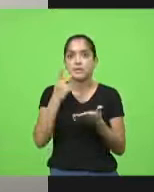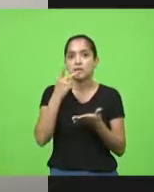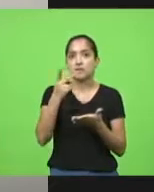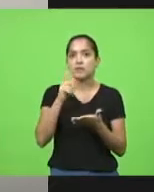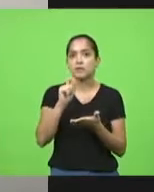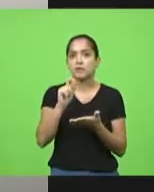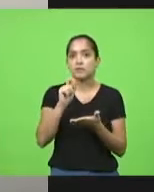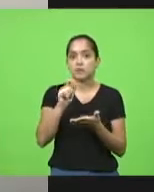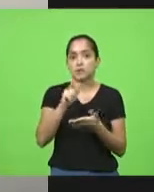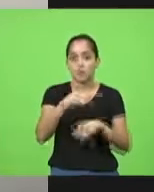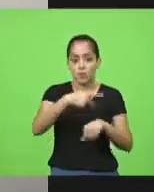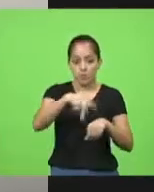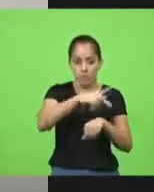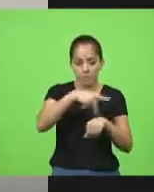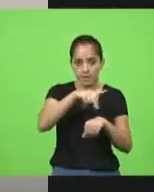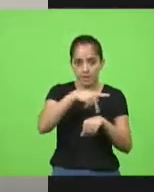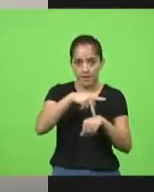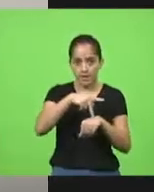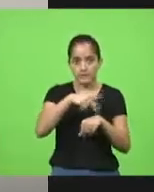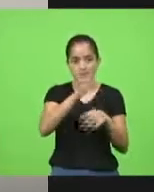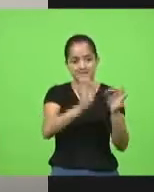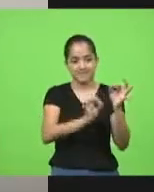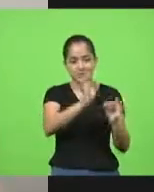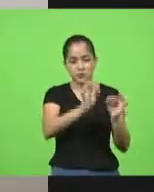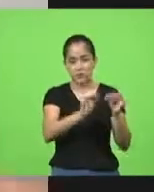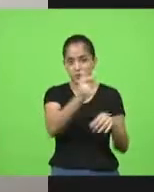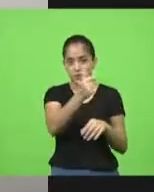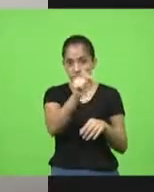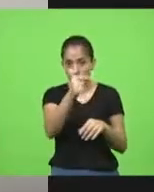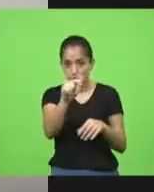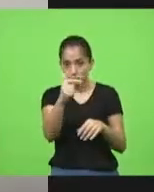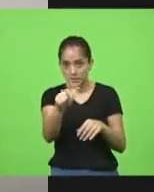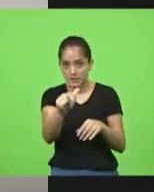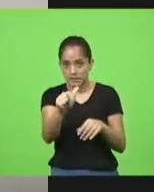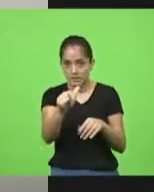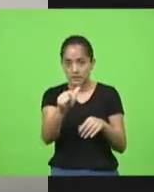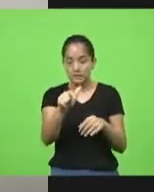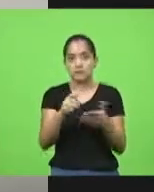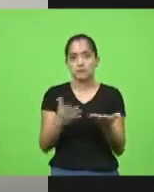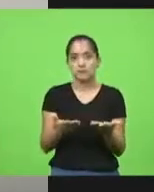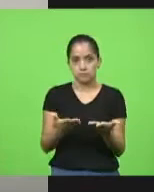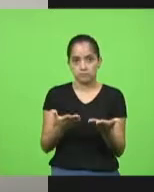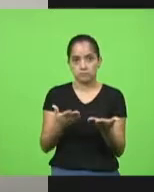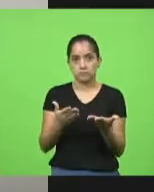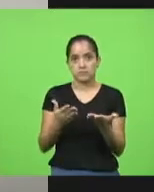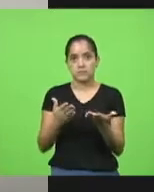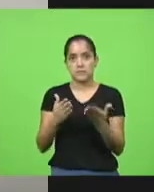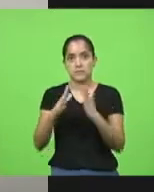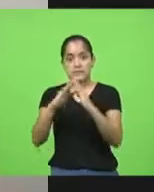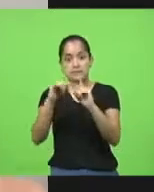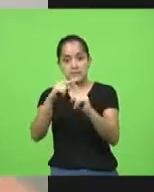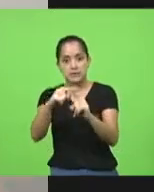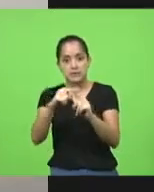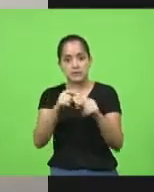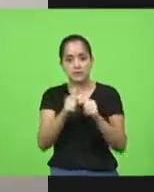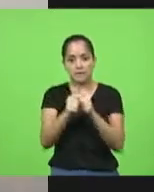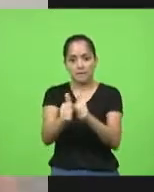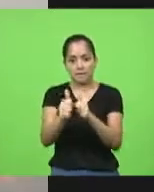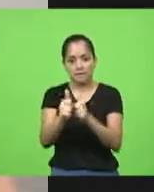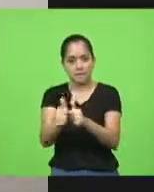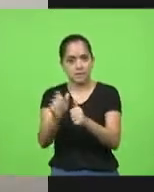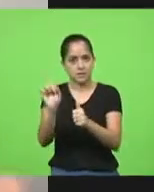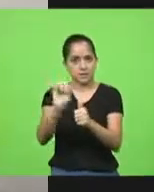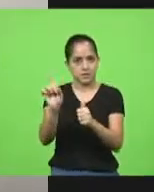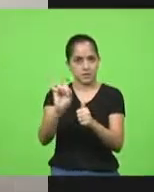um país de injustiças, se a igreja não é perseguida, é porque